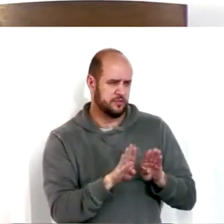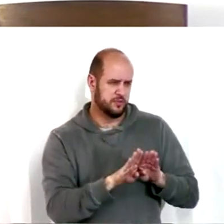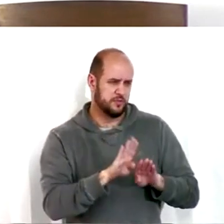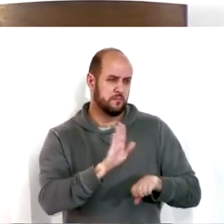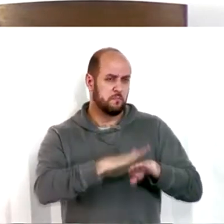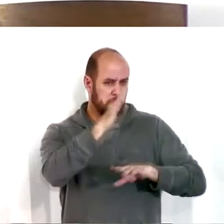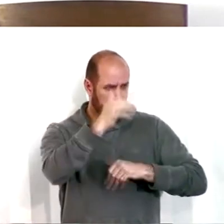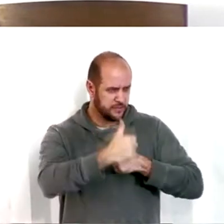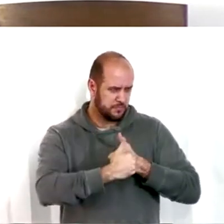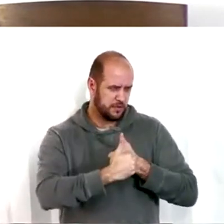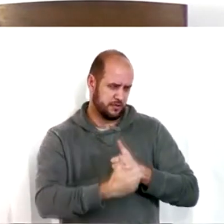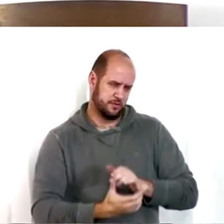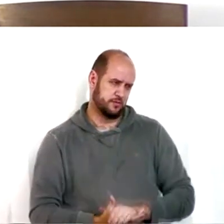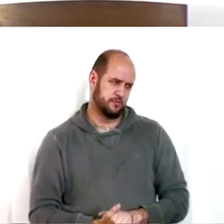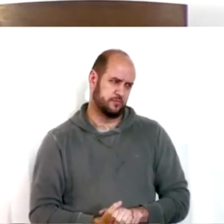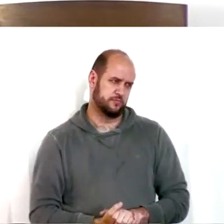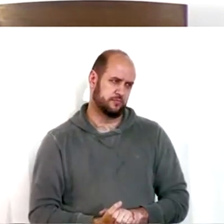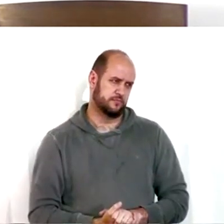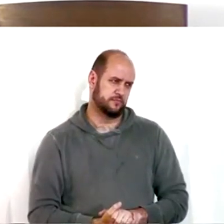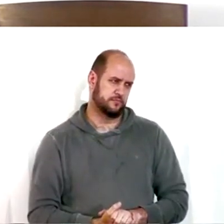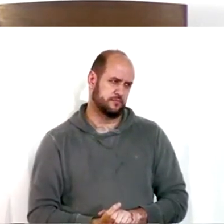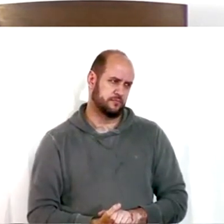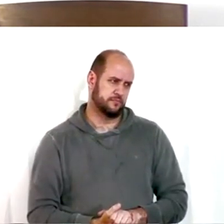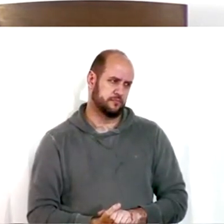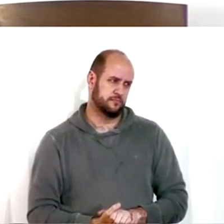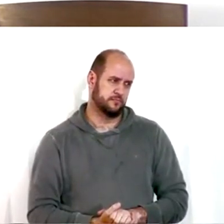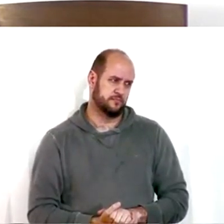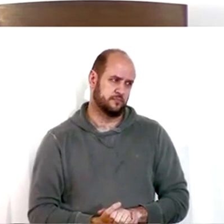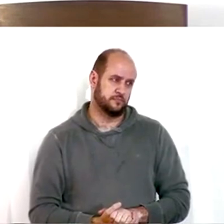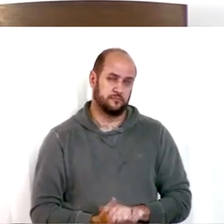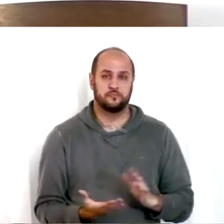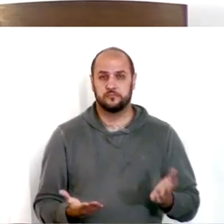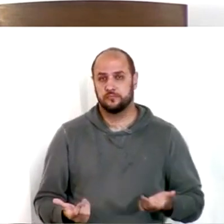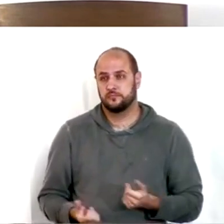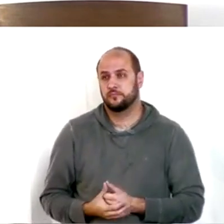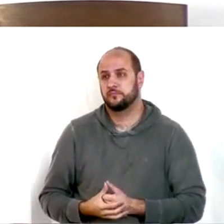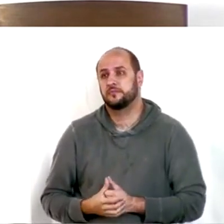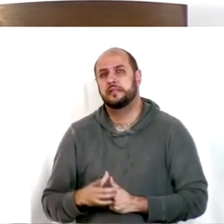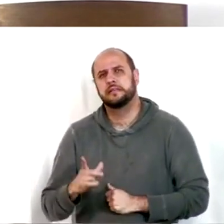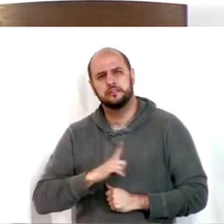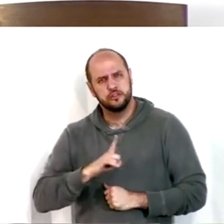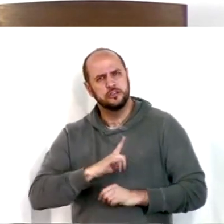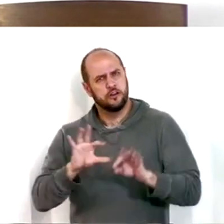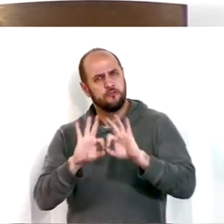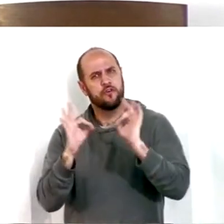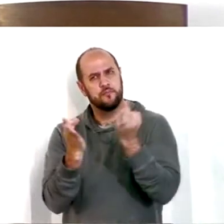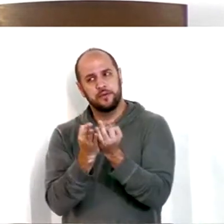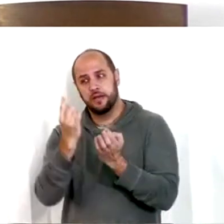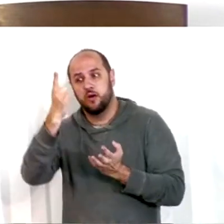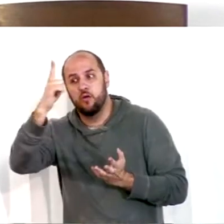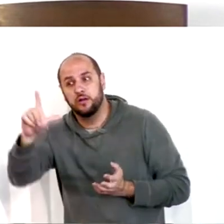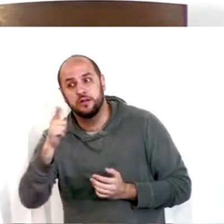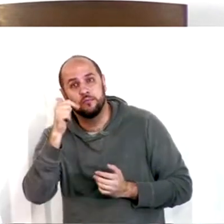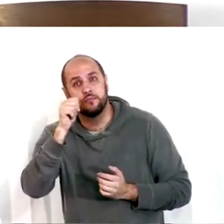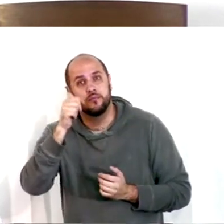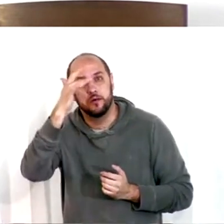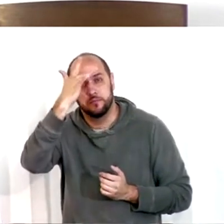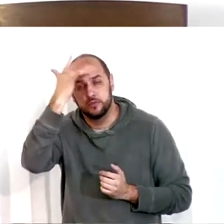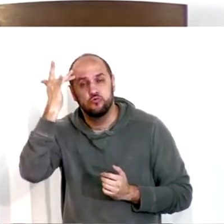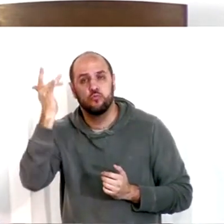chegado do que eu. Ela tinha, ou eles tinham, um parente mais próximo do que